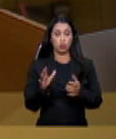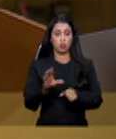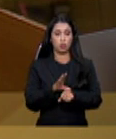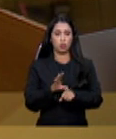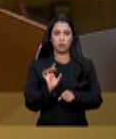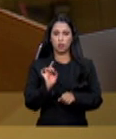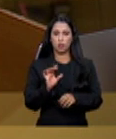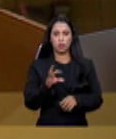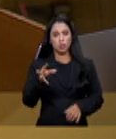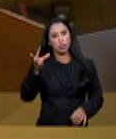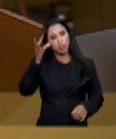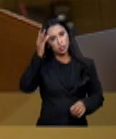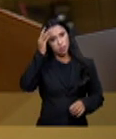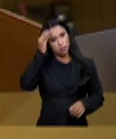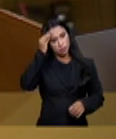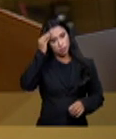interpretar